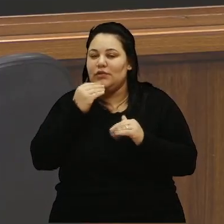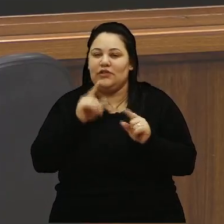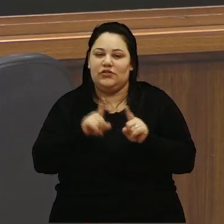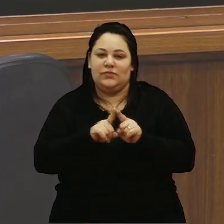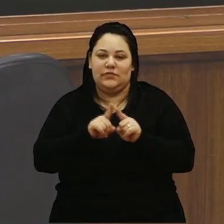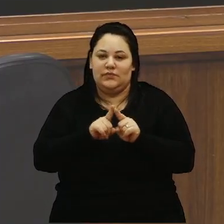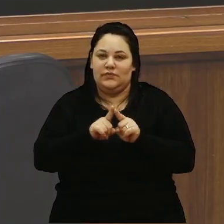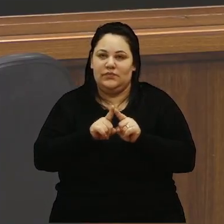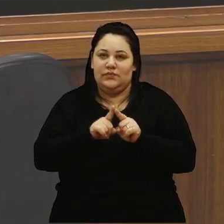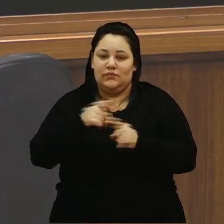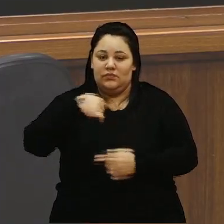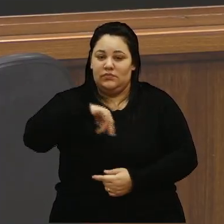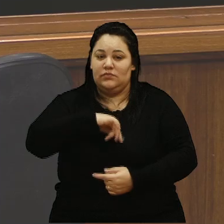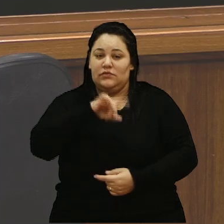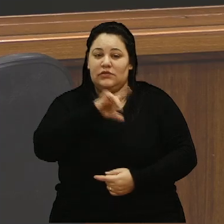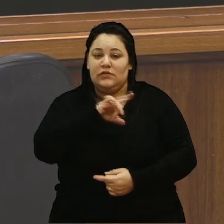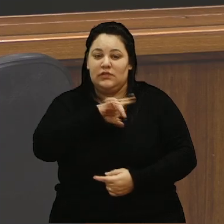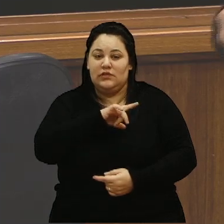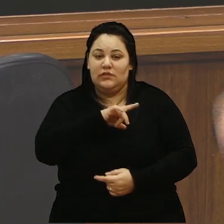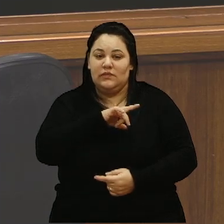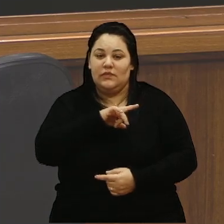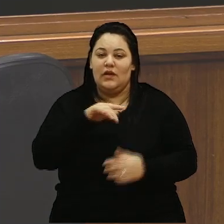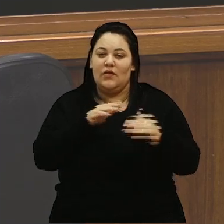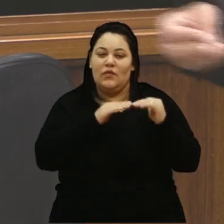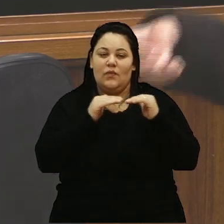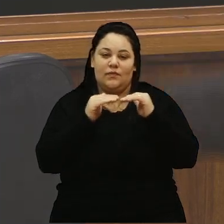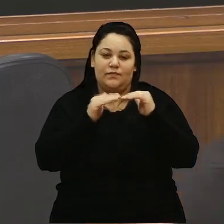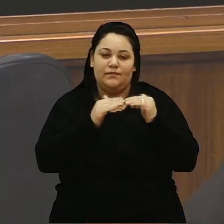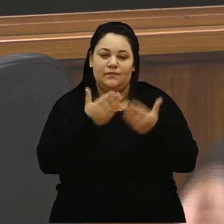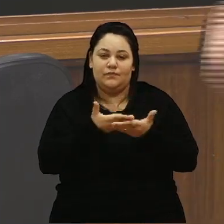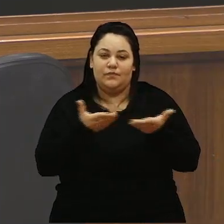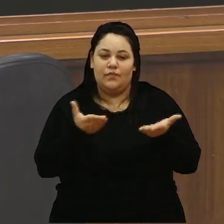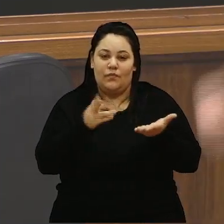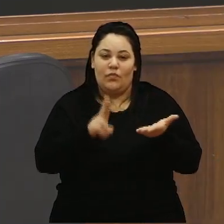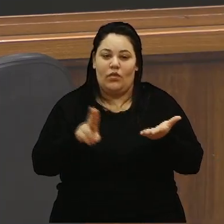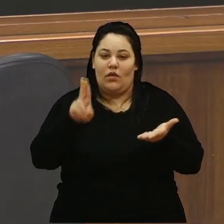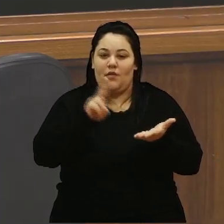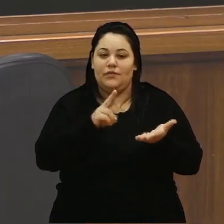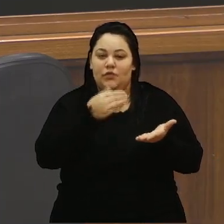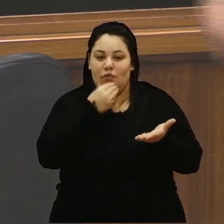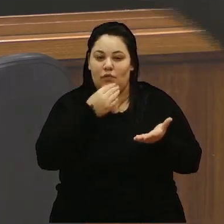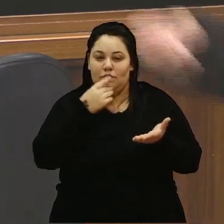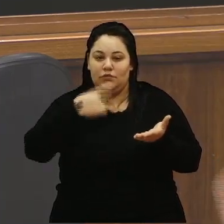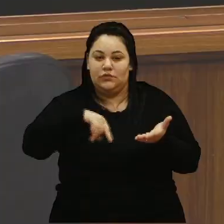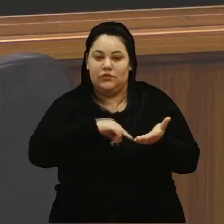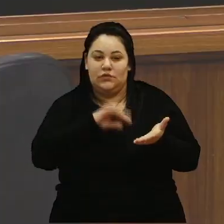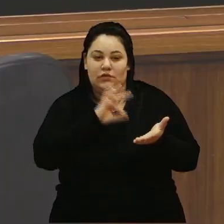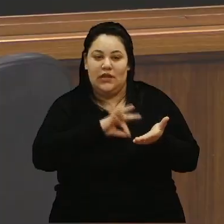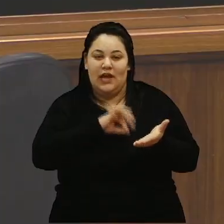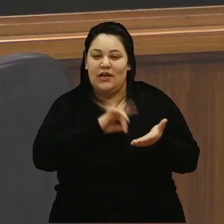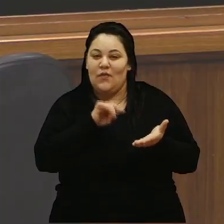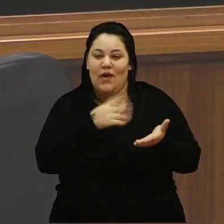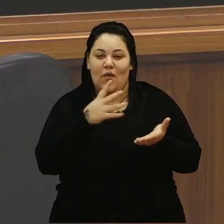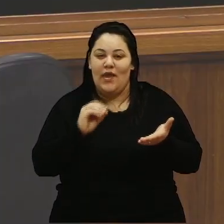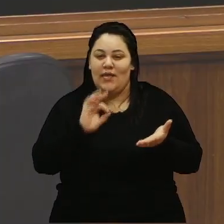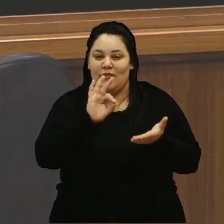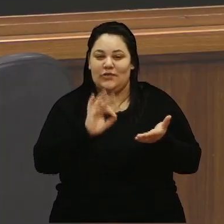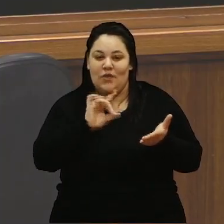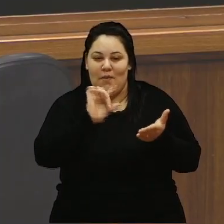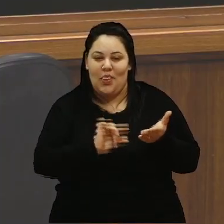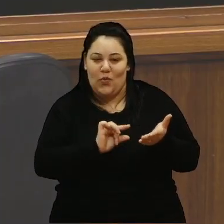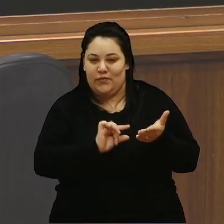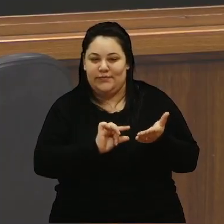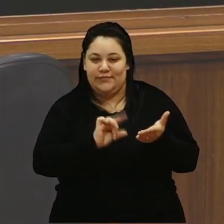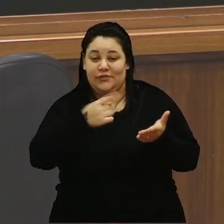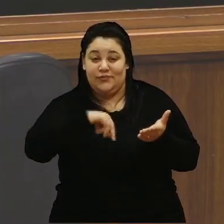gente tenha igualdade, ocupando o mesmo espaço no mercado de trabalho que um homem, que nosso salário não seja 40% a menos, que a gente